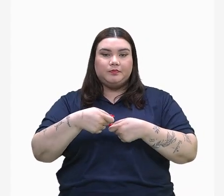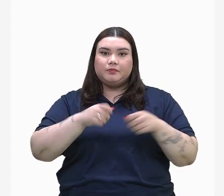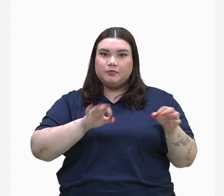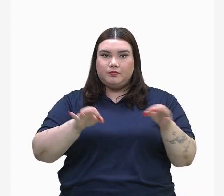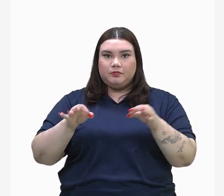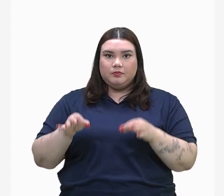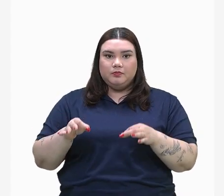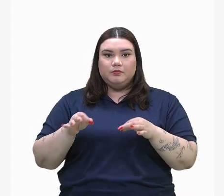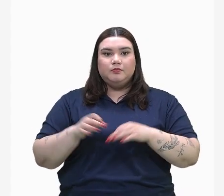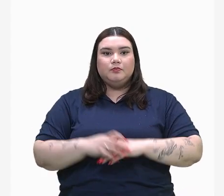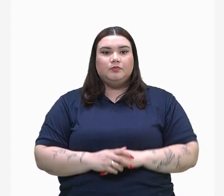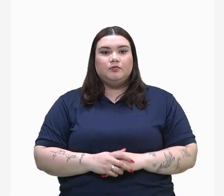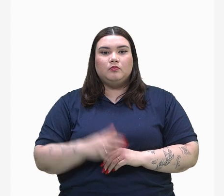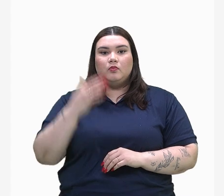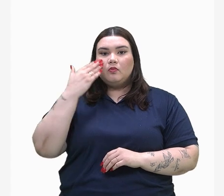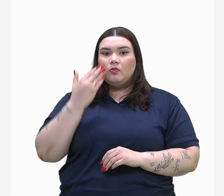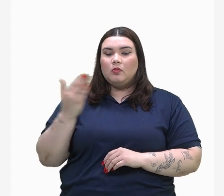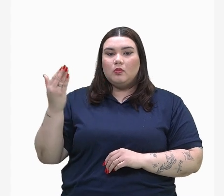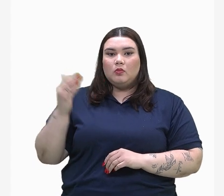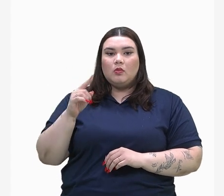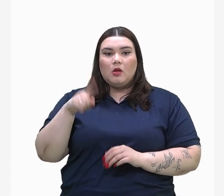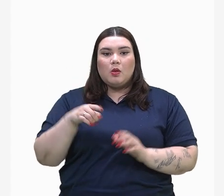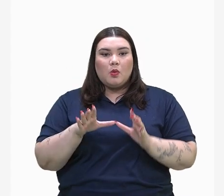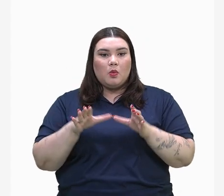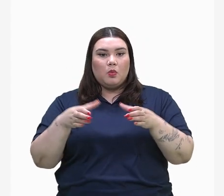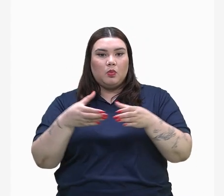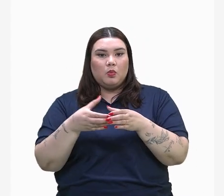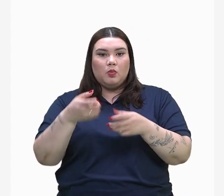é considerado um bloco